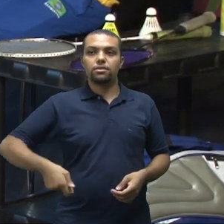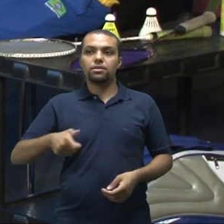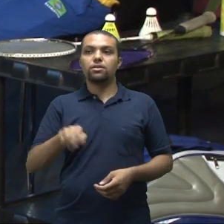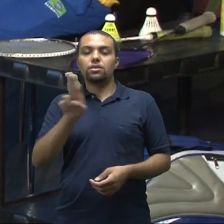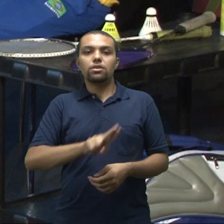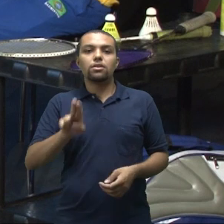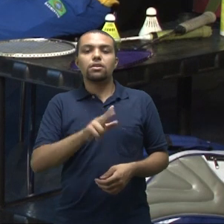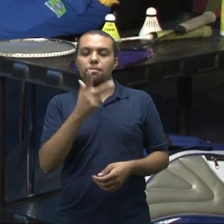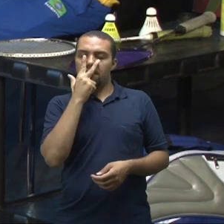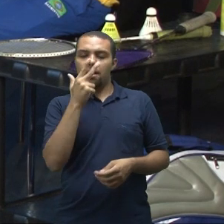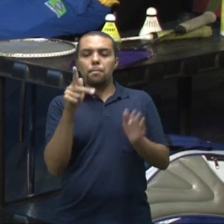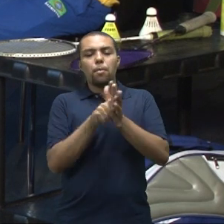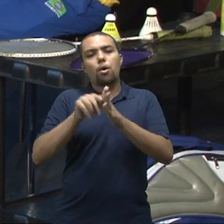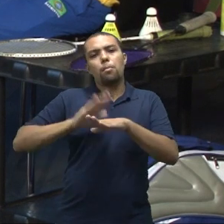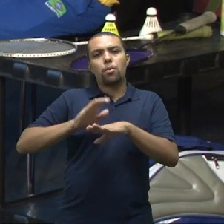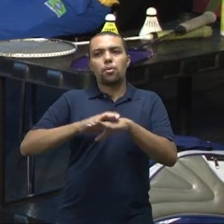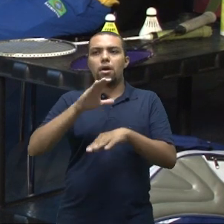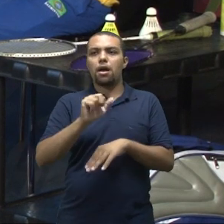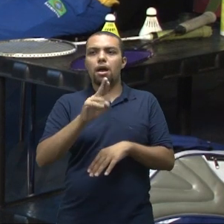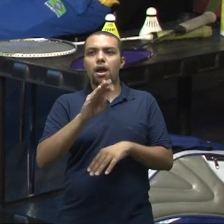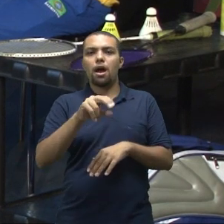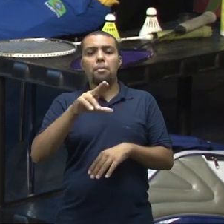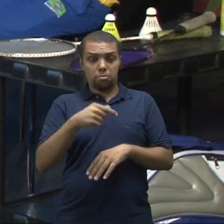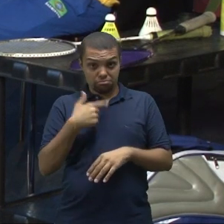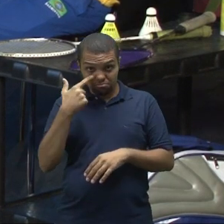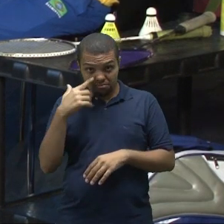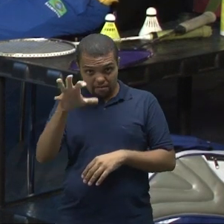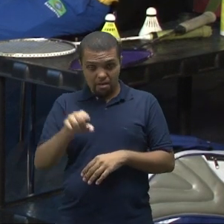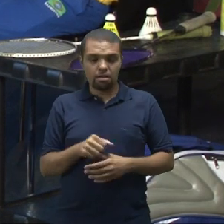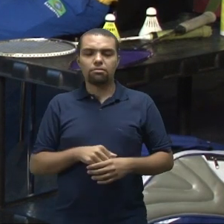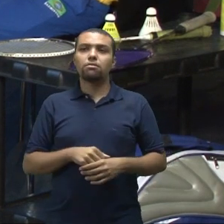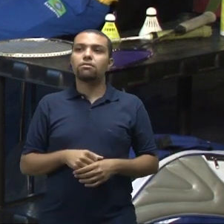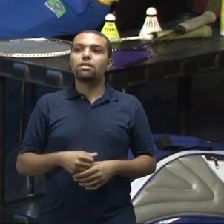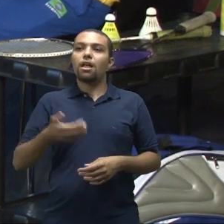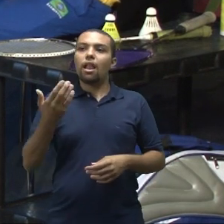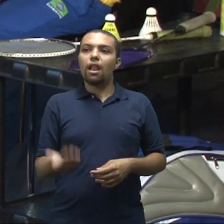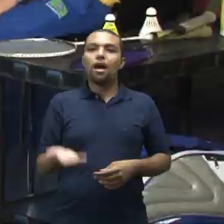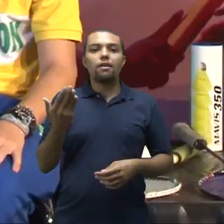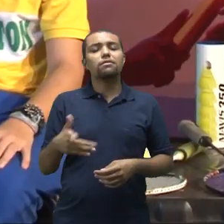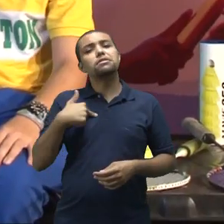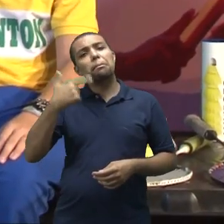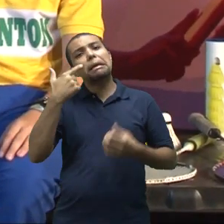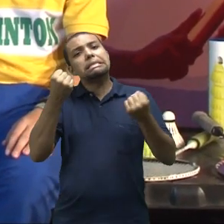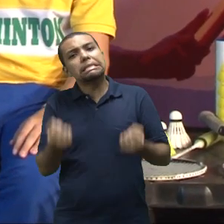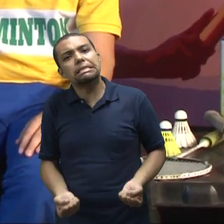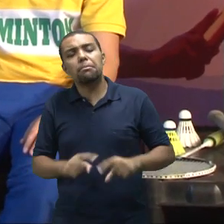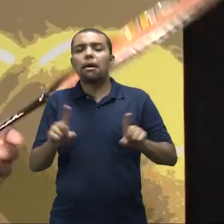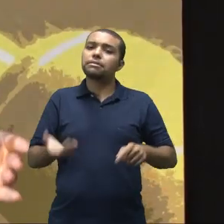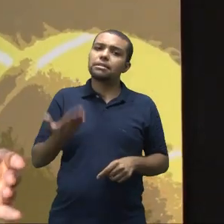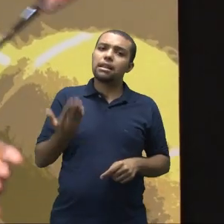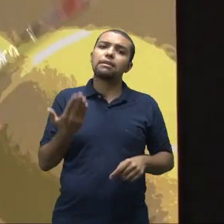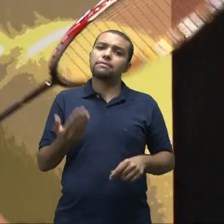raquetes são feitas de fibra de carbono. Posso dar uma olhada? É muito leve, né? A gente pensa